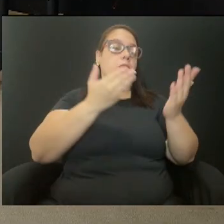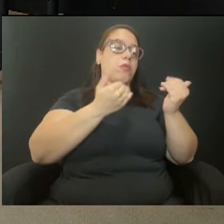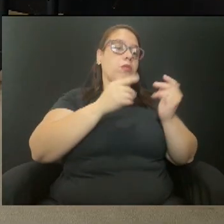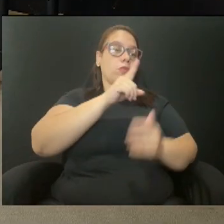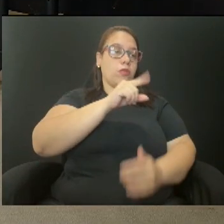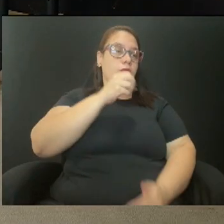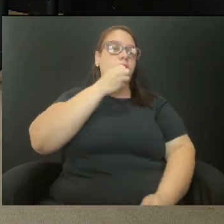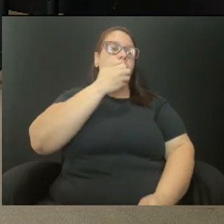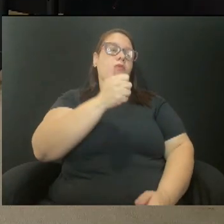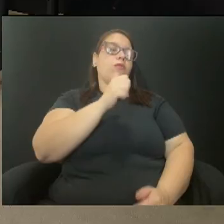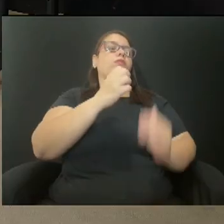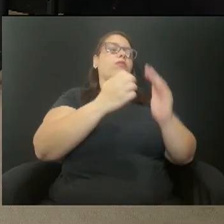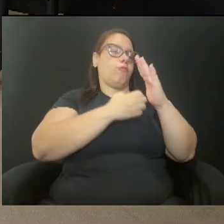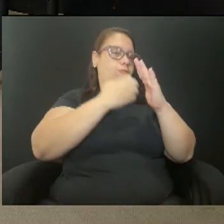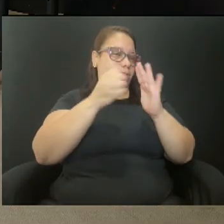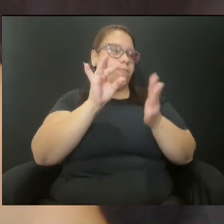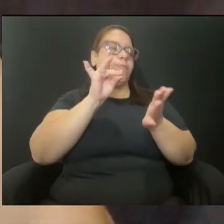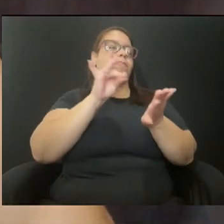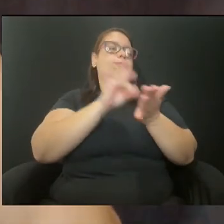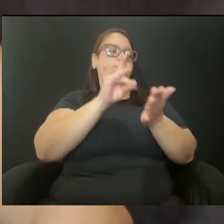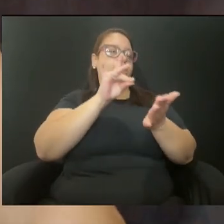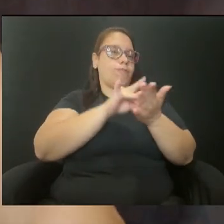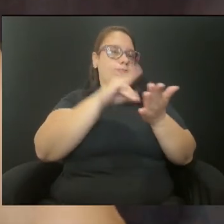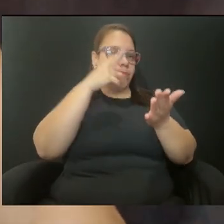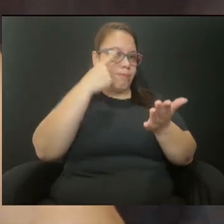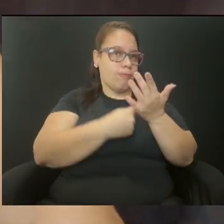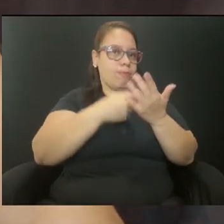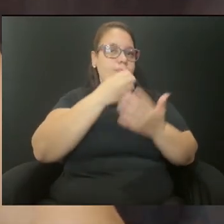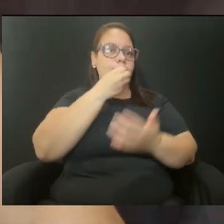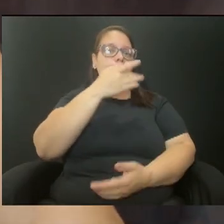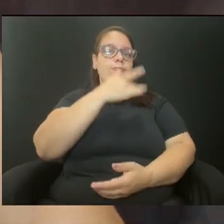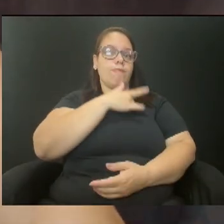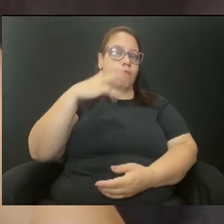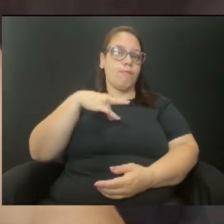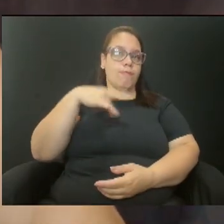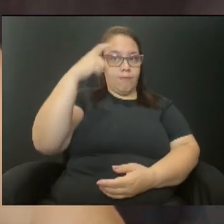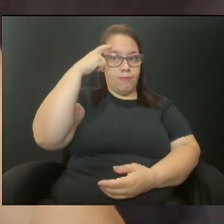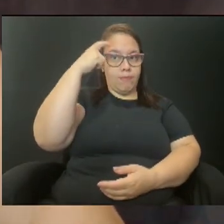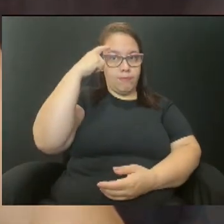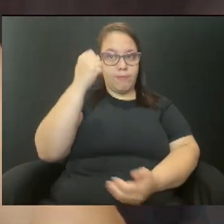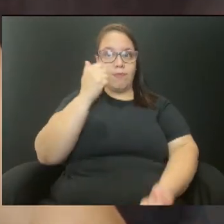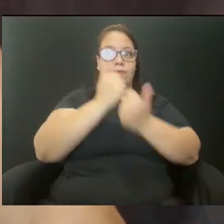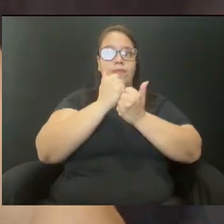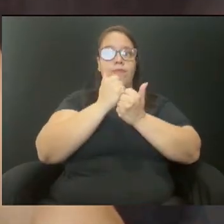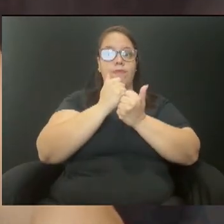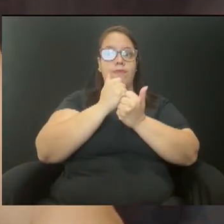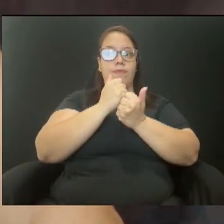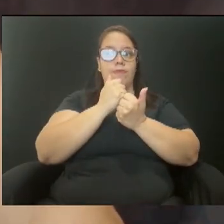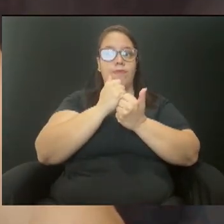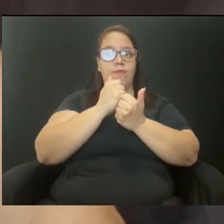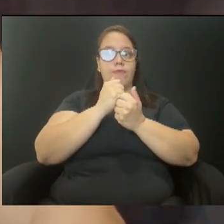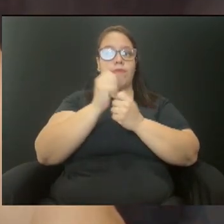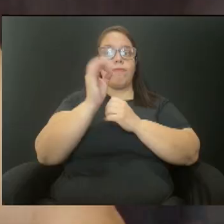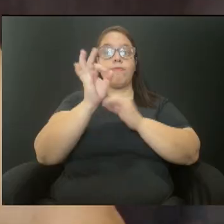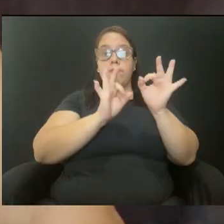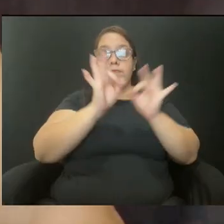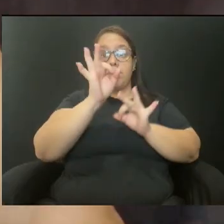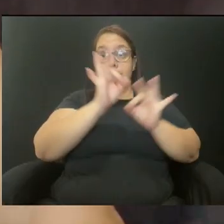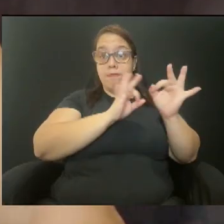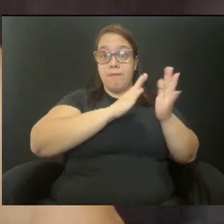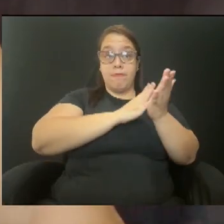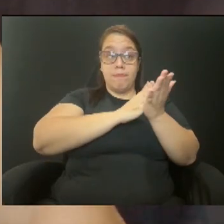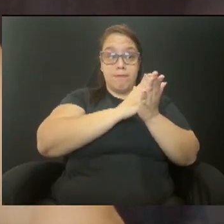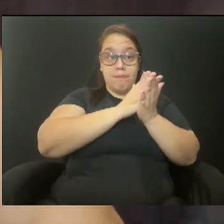que realmente se compromete com o bem-estar, eu acredito que ele vai estar bem calçado em relação a isso. Ele vai ter um plano de carreira, se ele seguir ali a meritocracia,